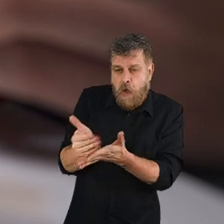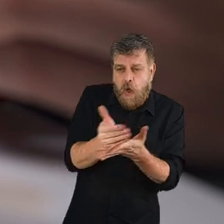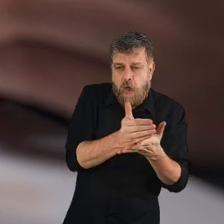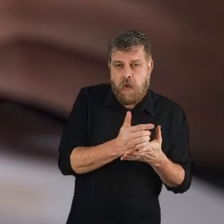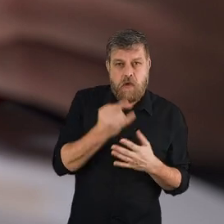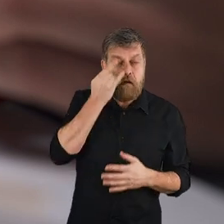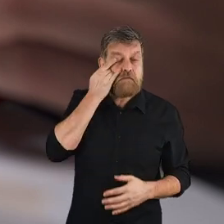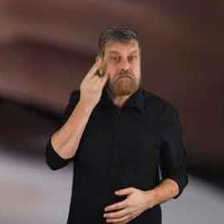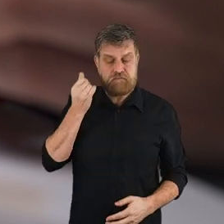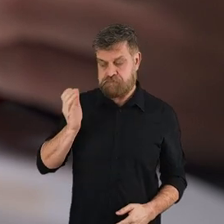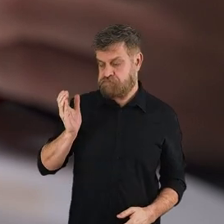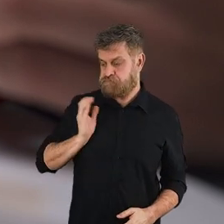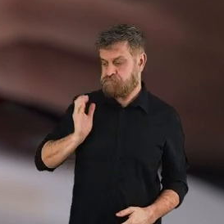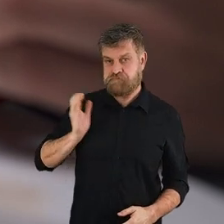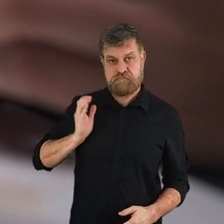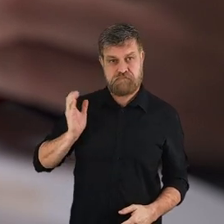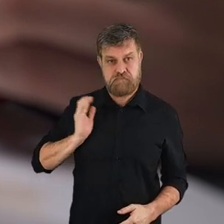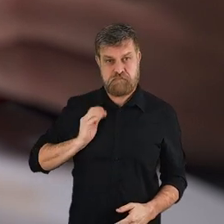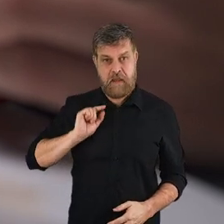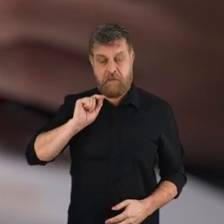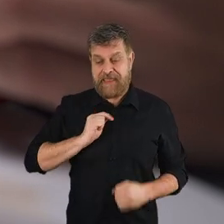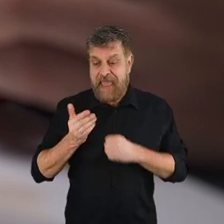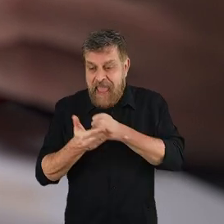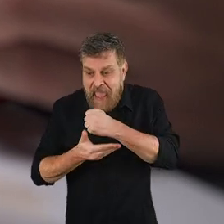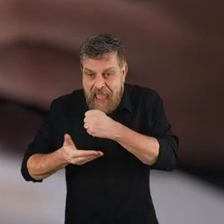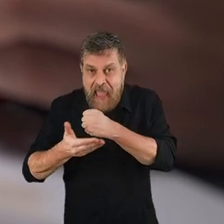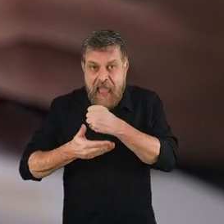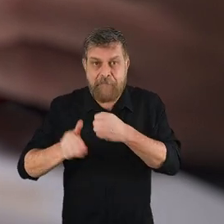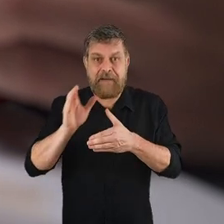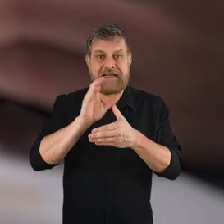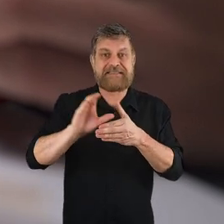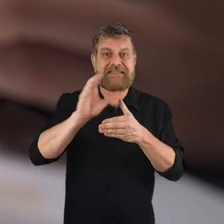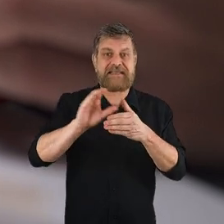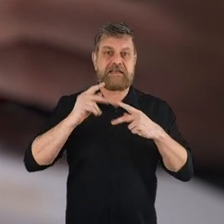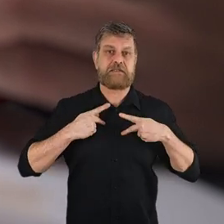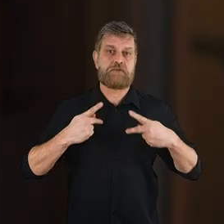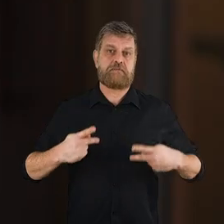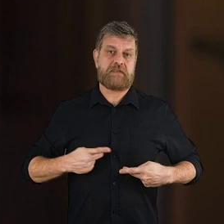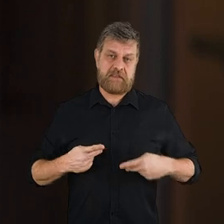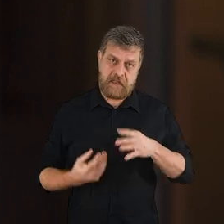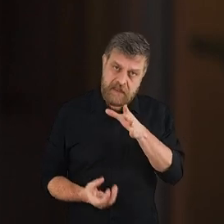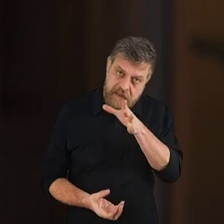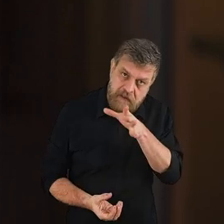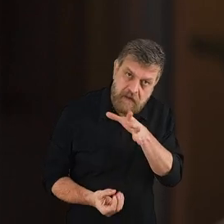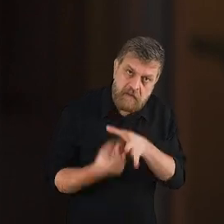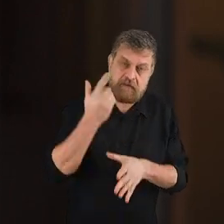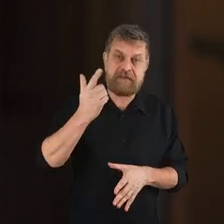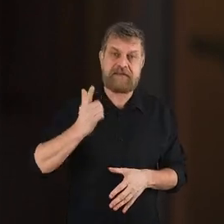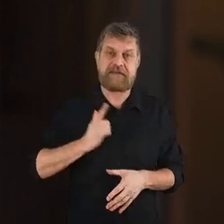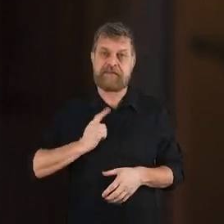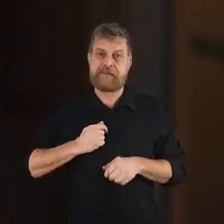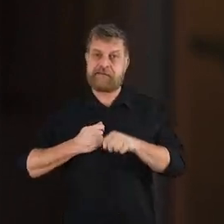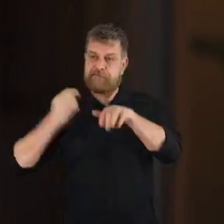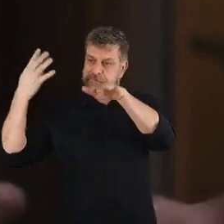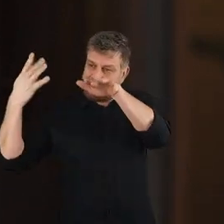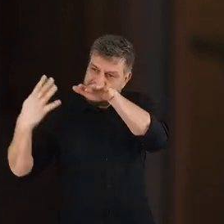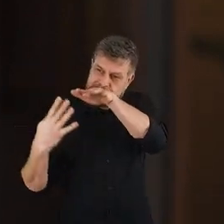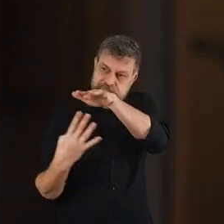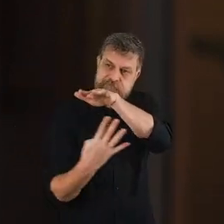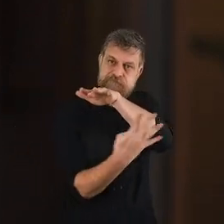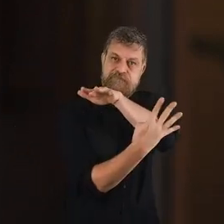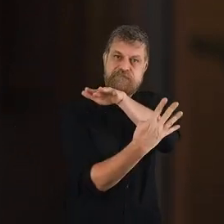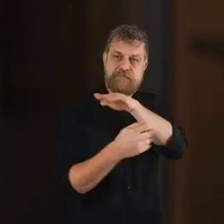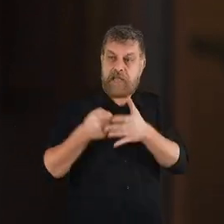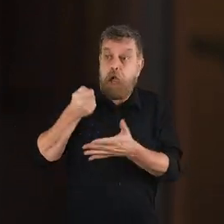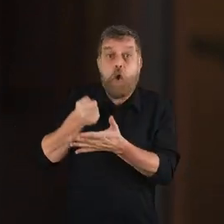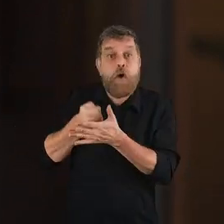custo é o que está na base das crises humanitárias que produzem as diásporas, que produzem a